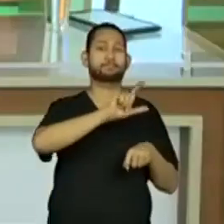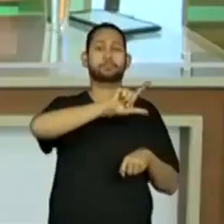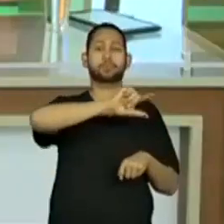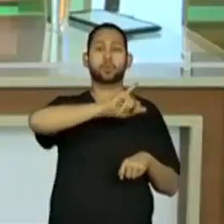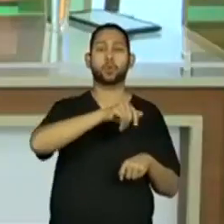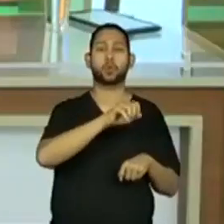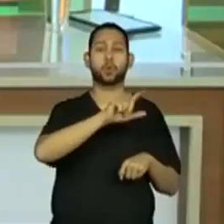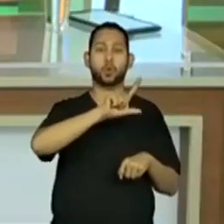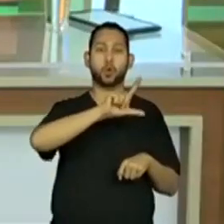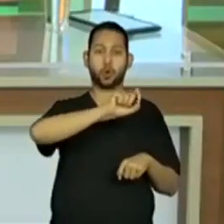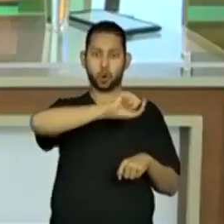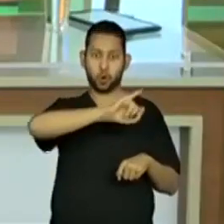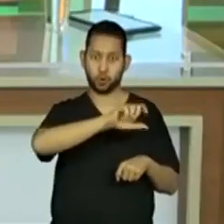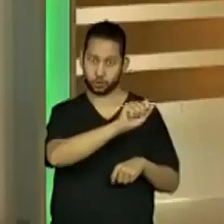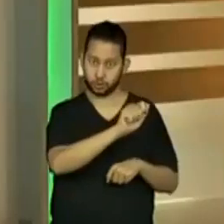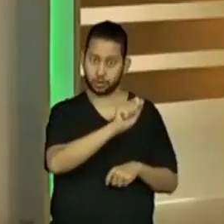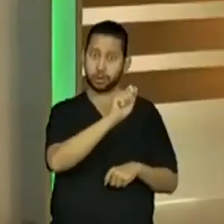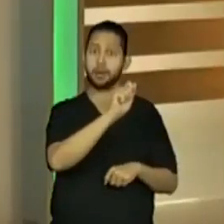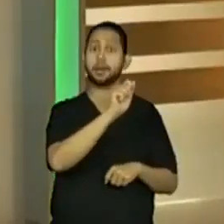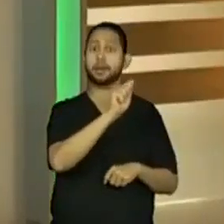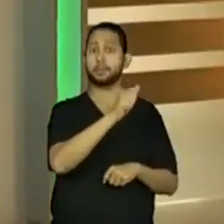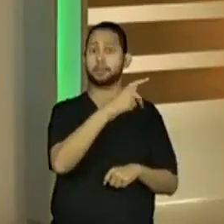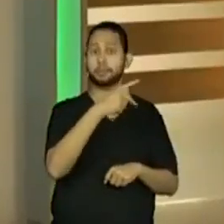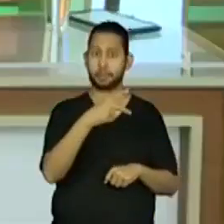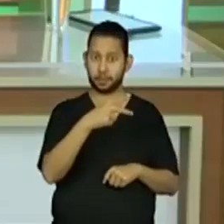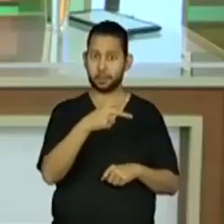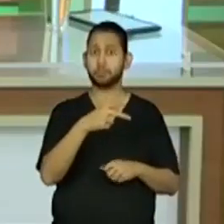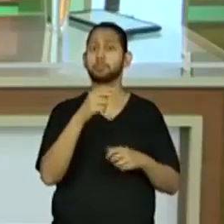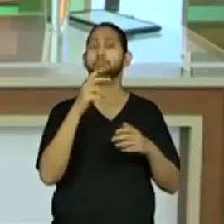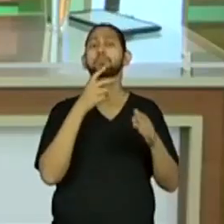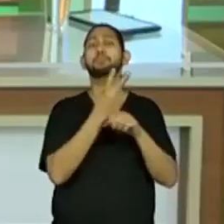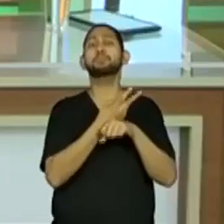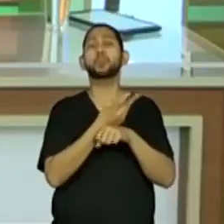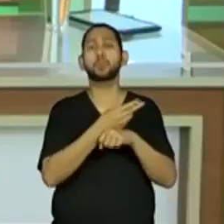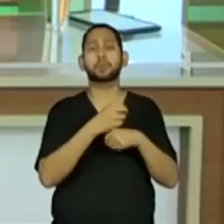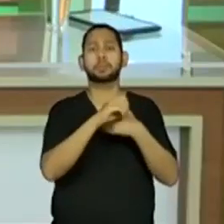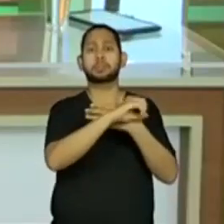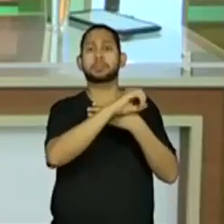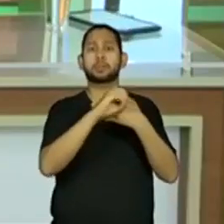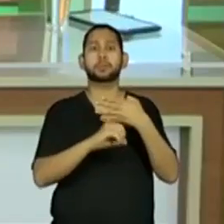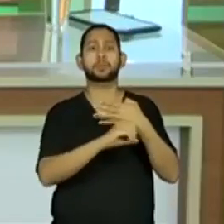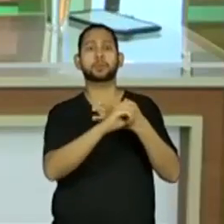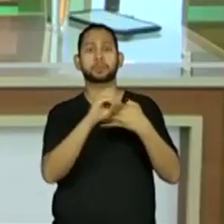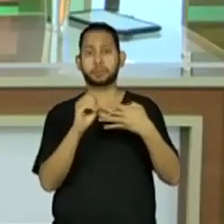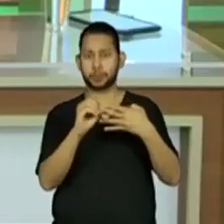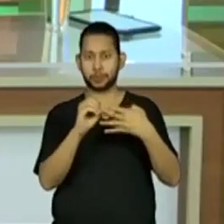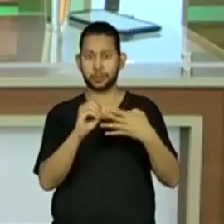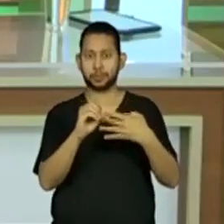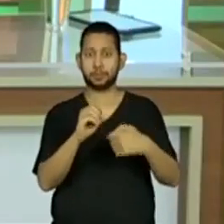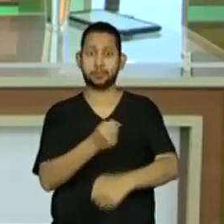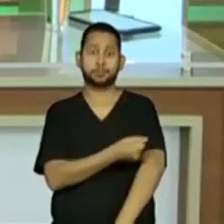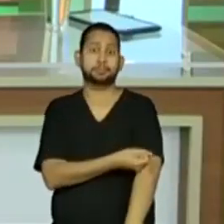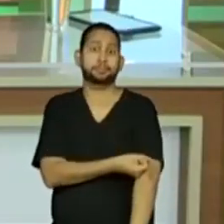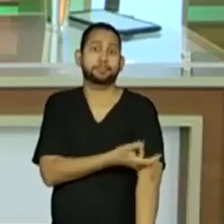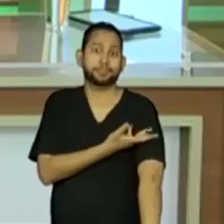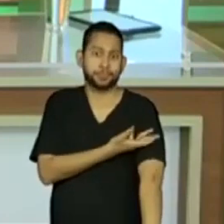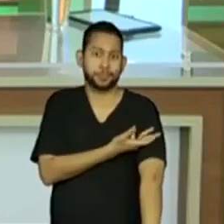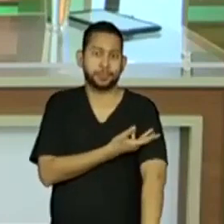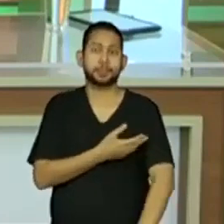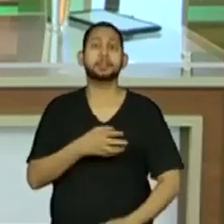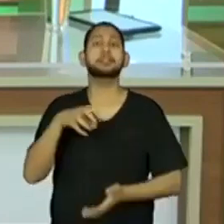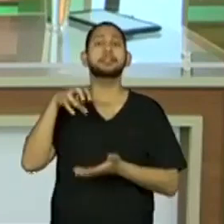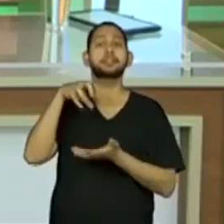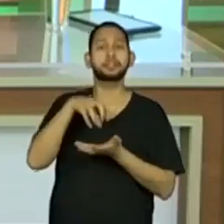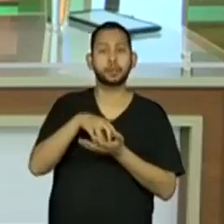é através do app que vocês vão procurar lá na loja, Centro de Mídias SP, tudo